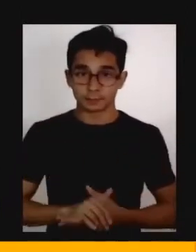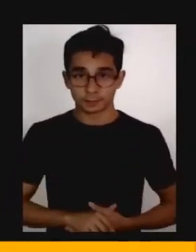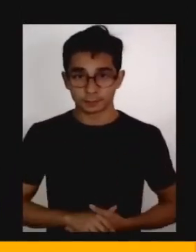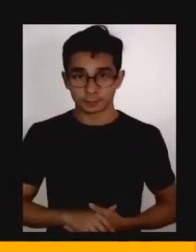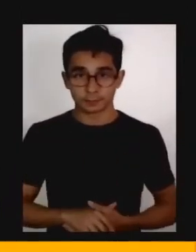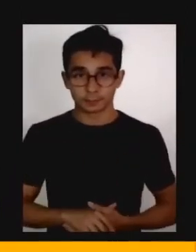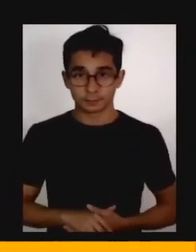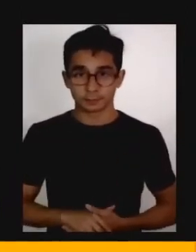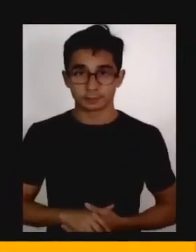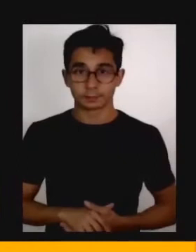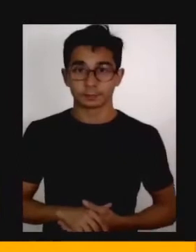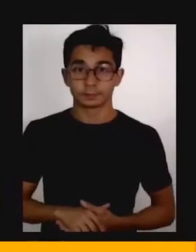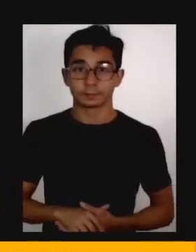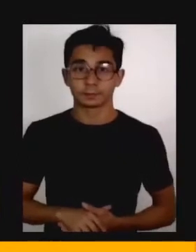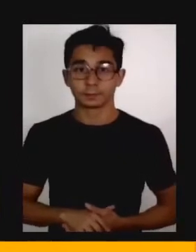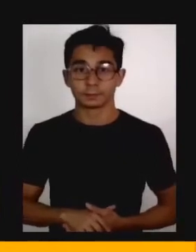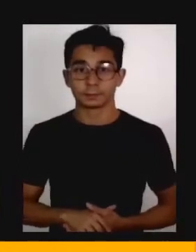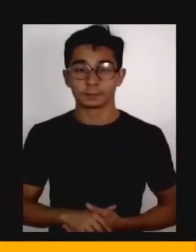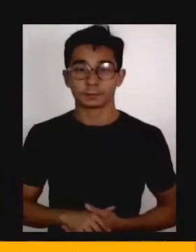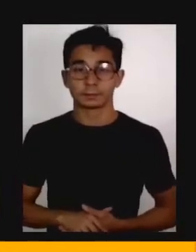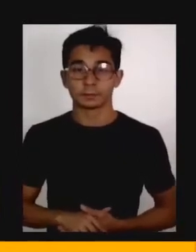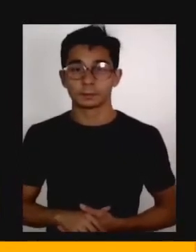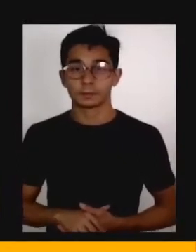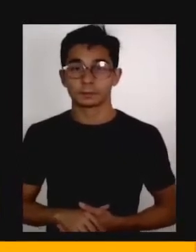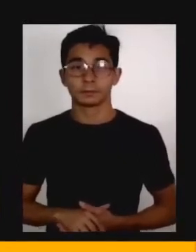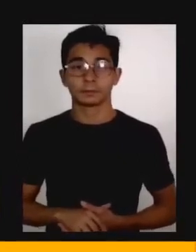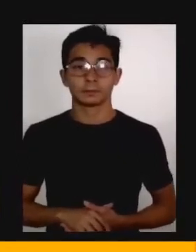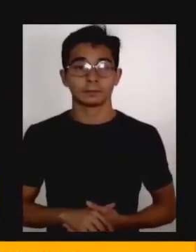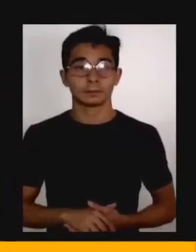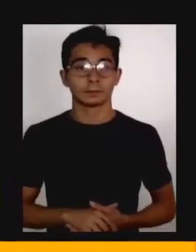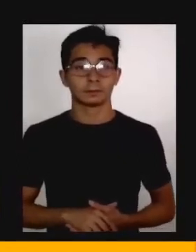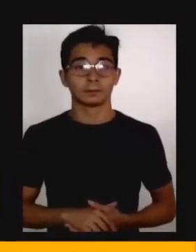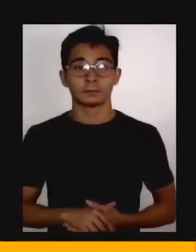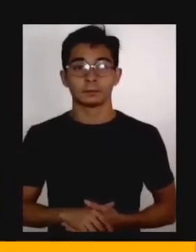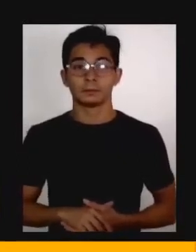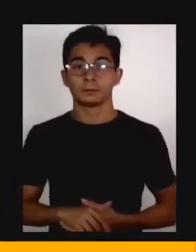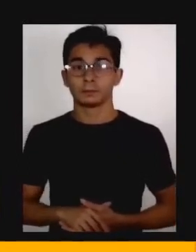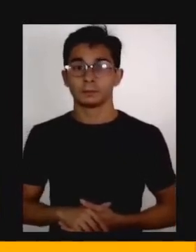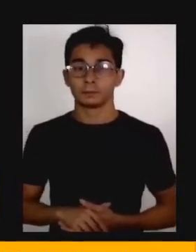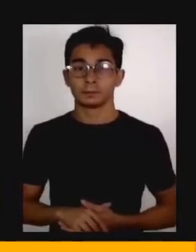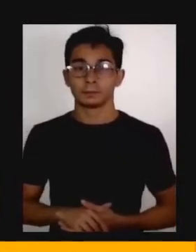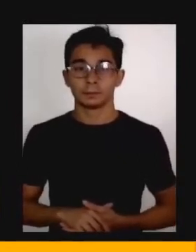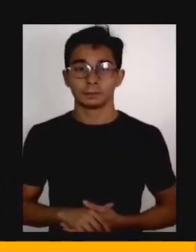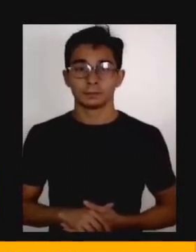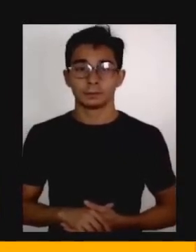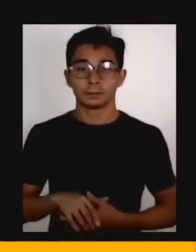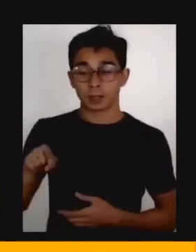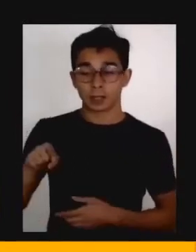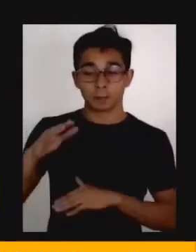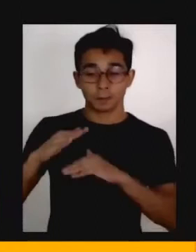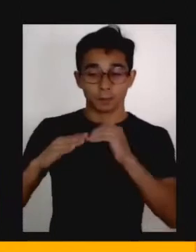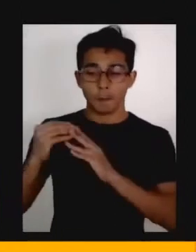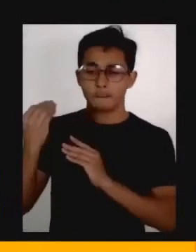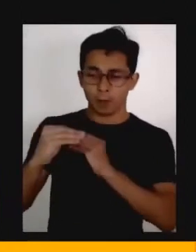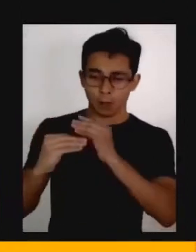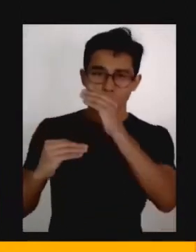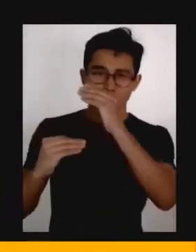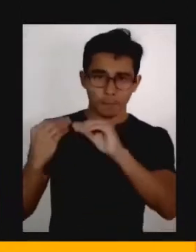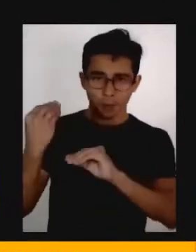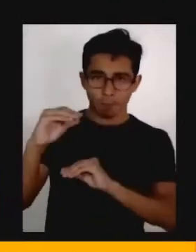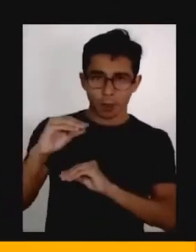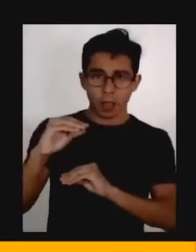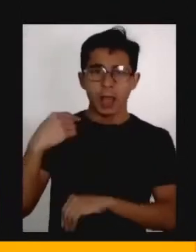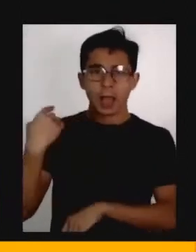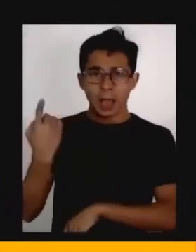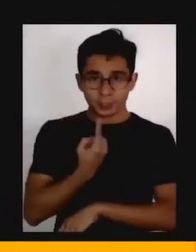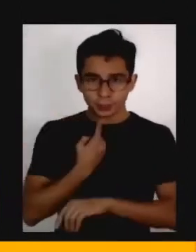volta para o final do loop, onde a gente rastreia tudo que foi publicado, entende a maneira como foi